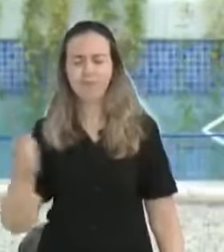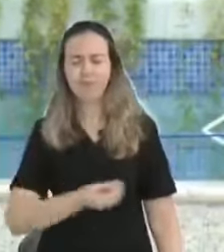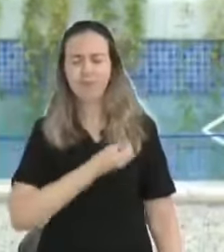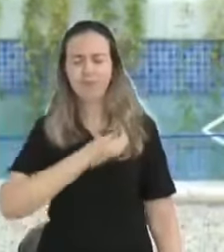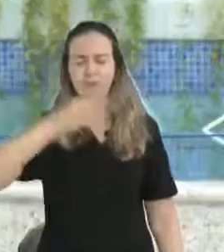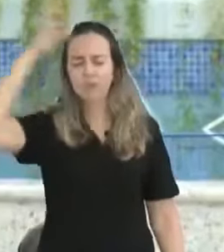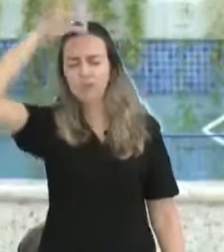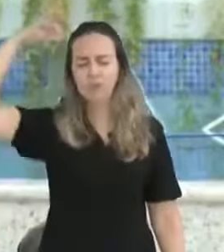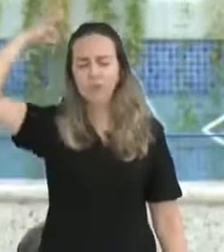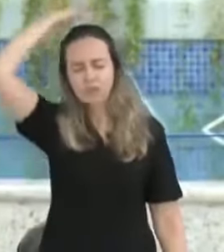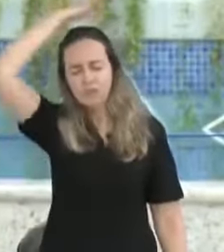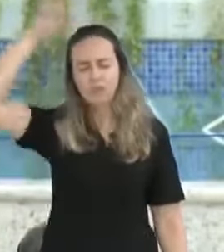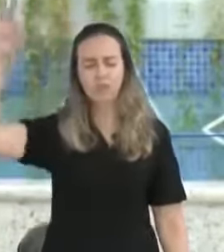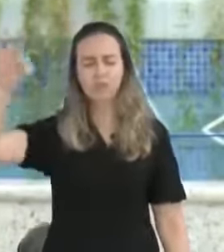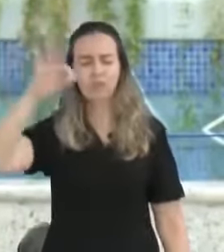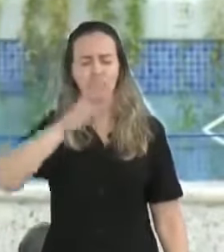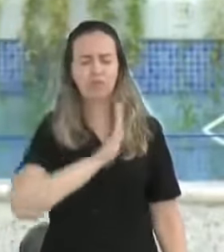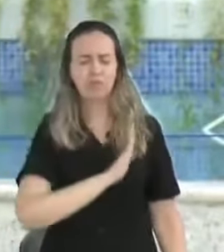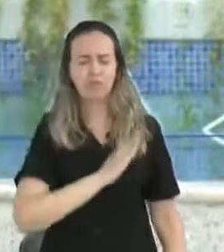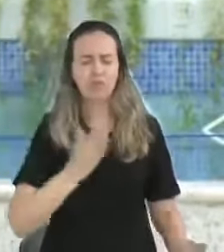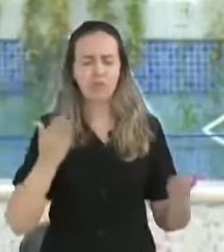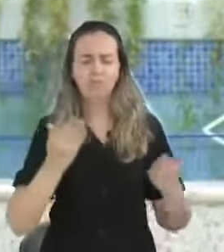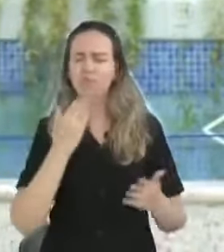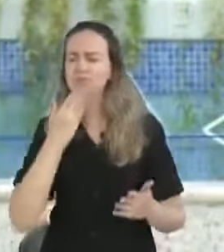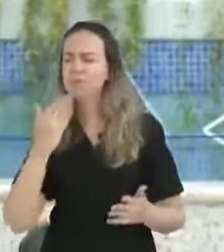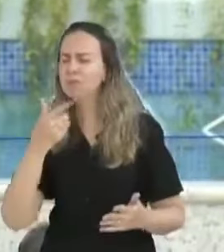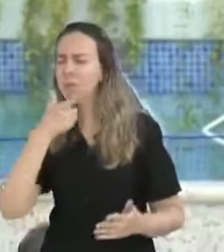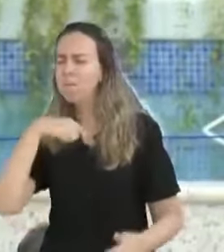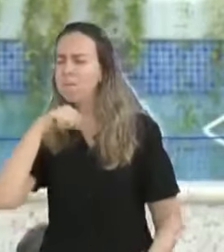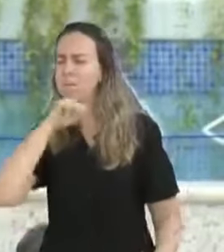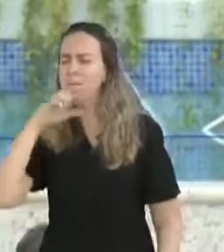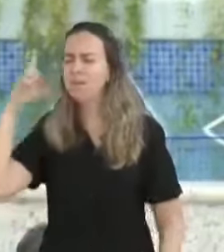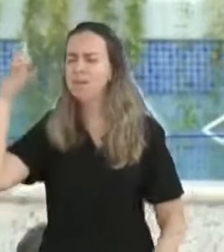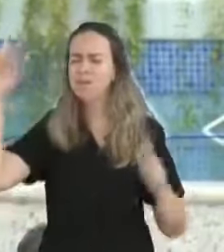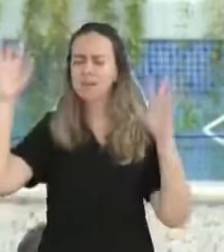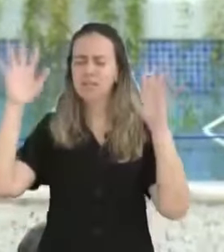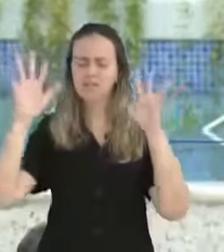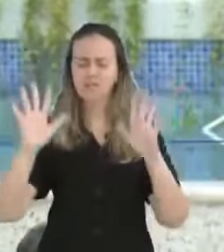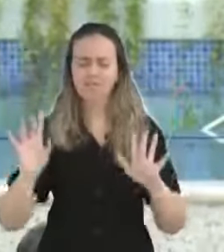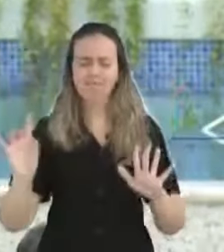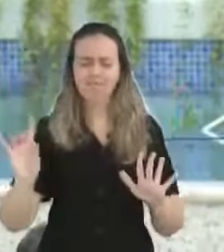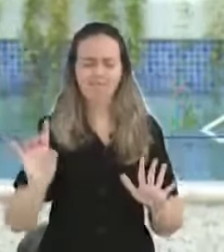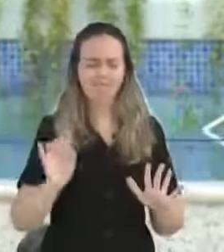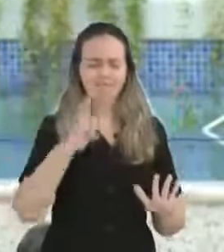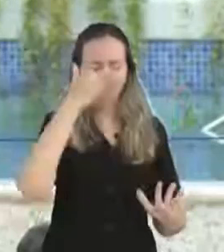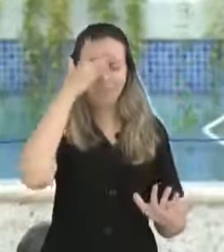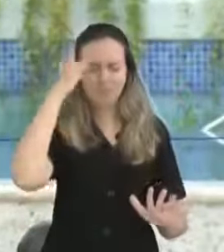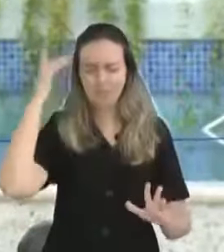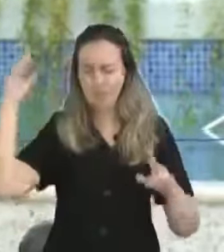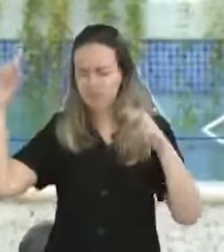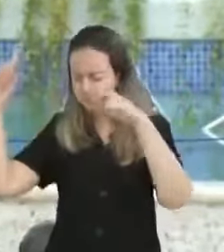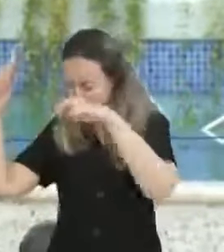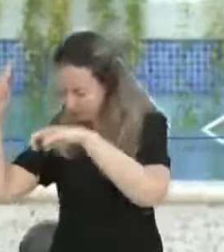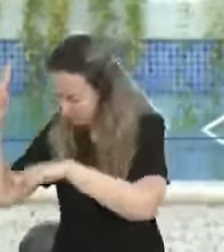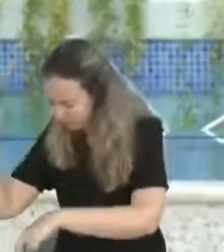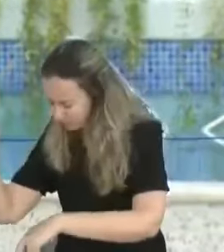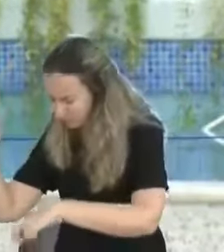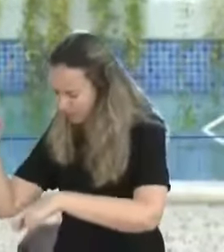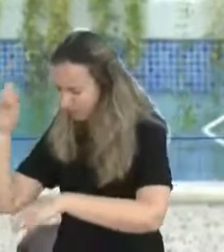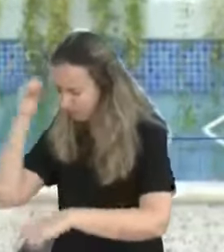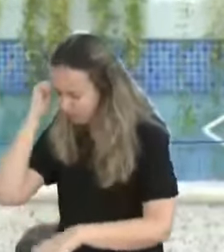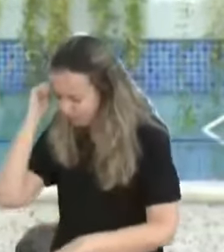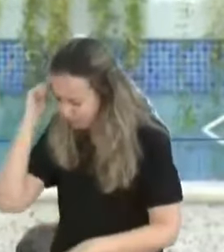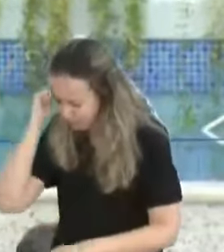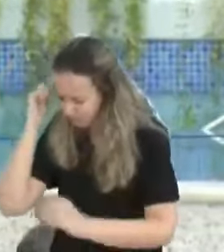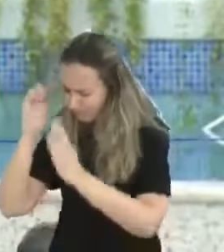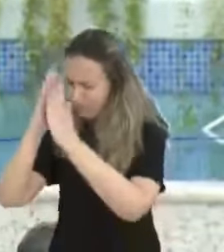nossos corações. Agora, Pai, pedimos a tua bênção por essas pessoas que estão aqui ajoelhadas, pelos demais